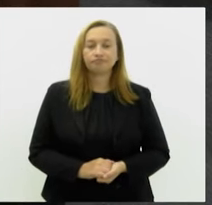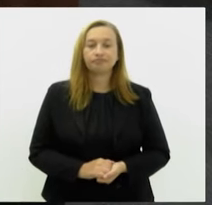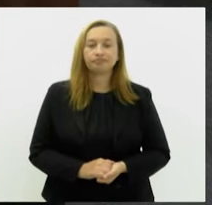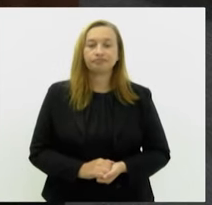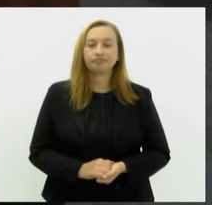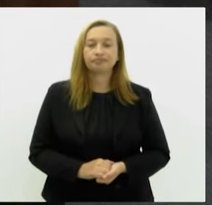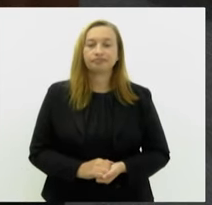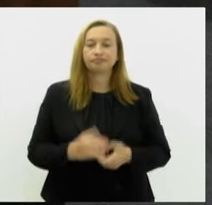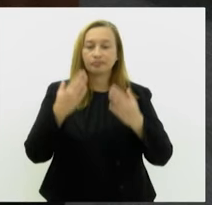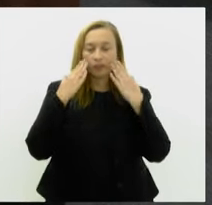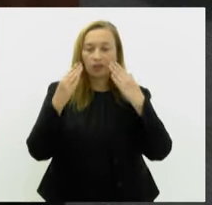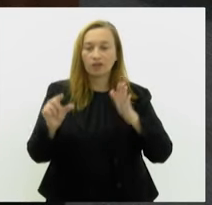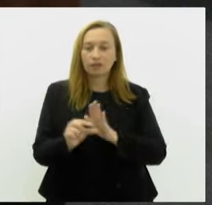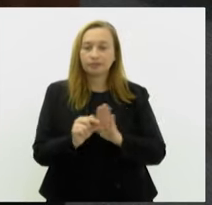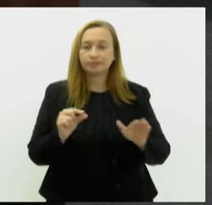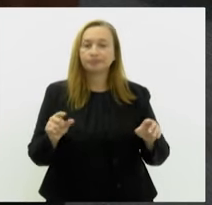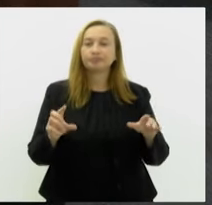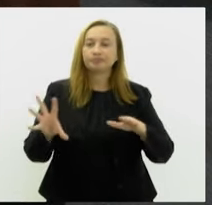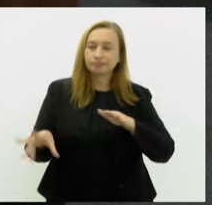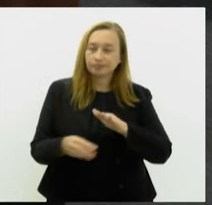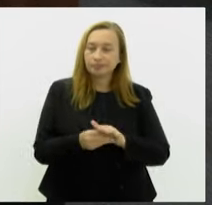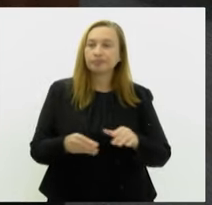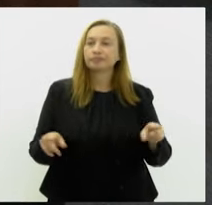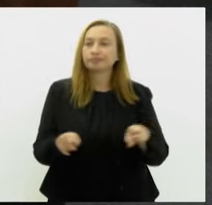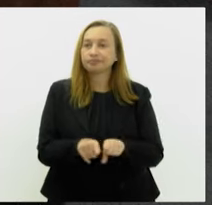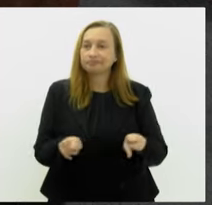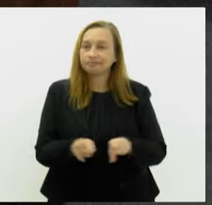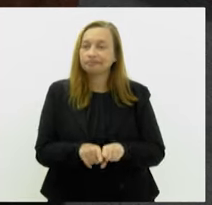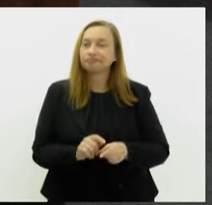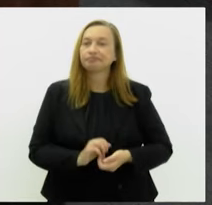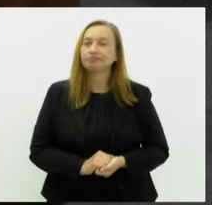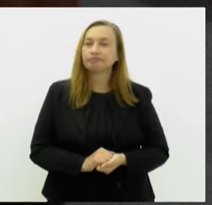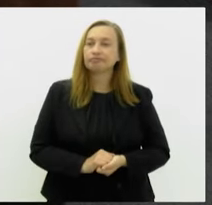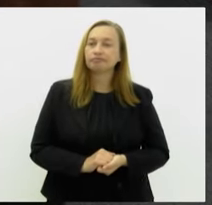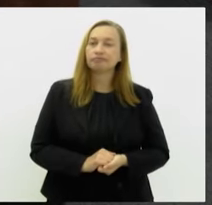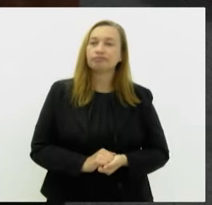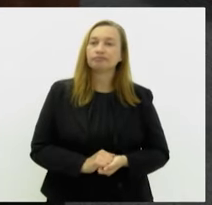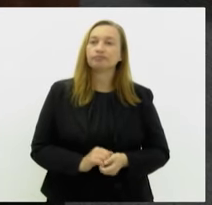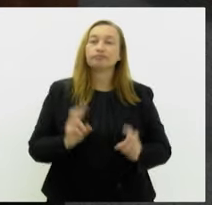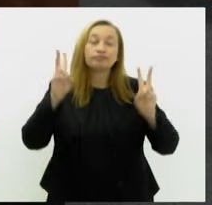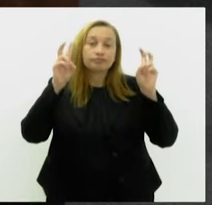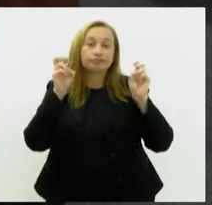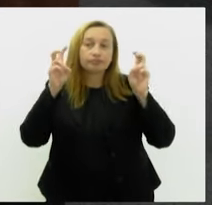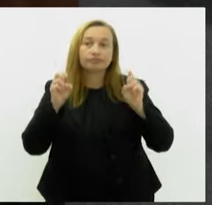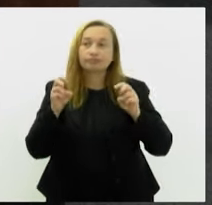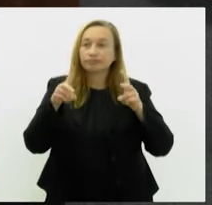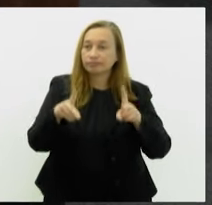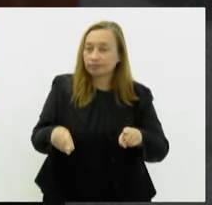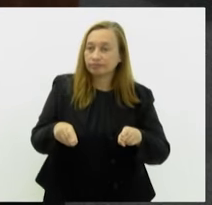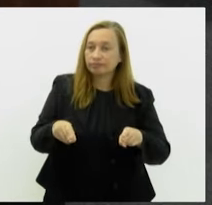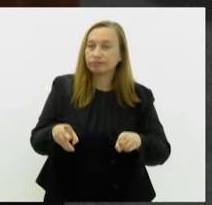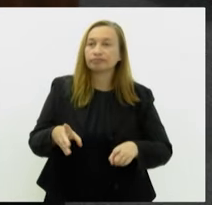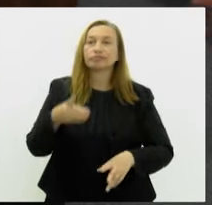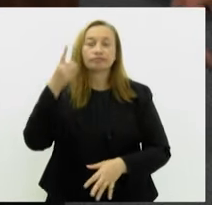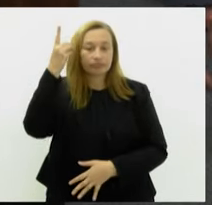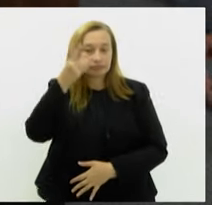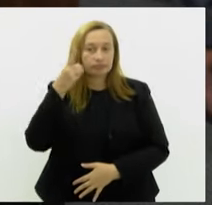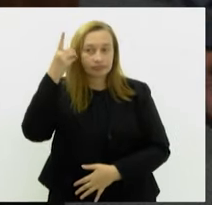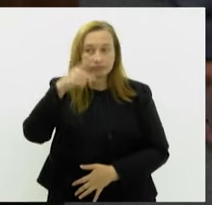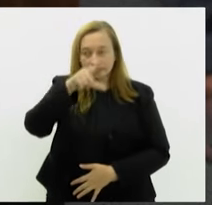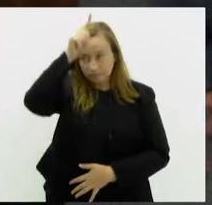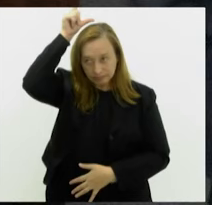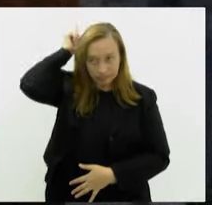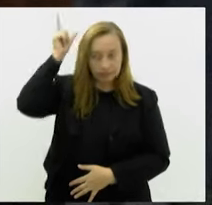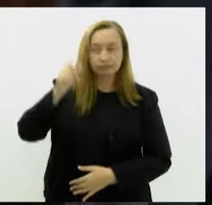apresentei uma emenda também que trata exatamente das mesmas questões trazidas aqui pelo deputado